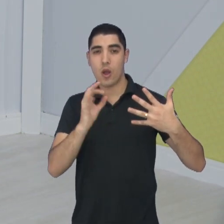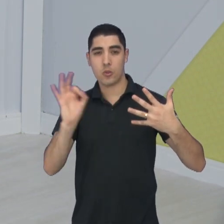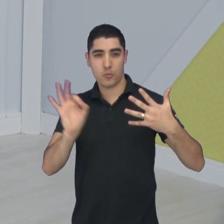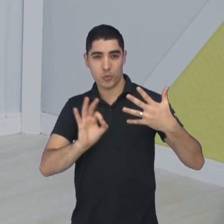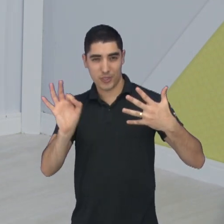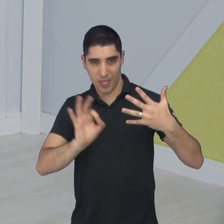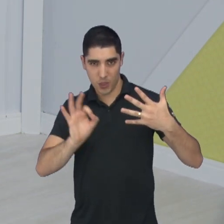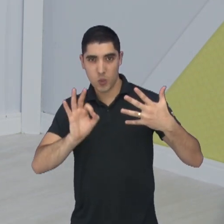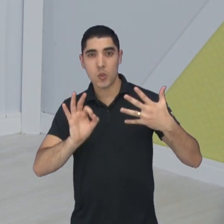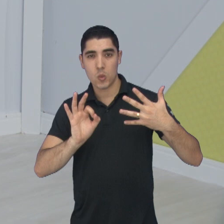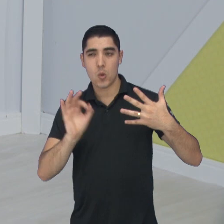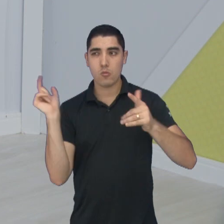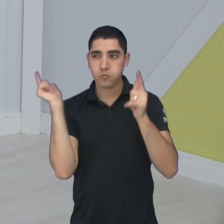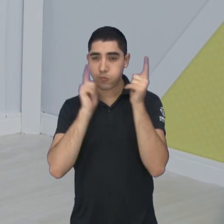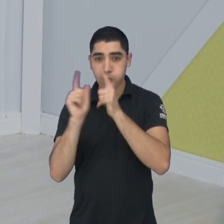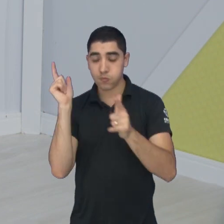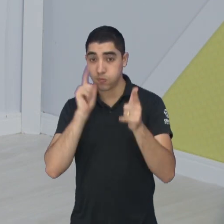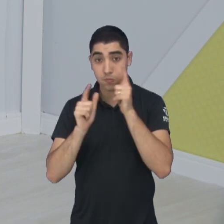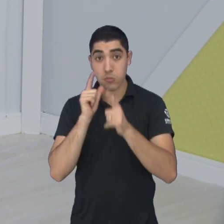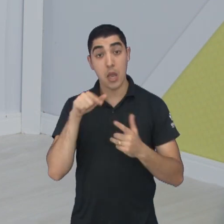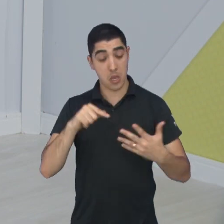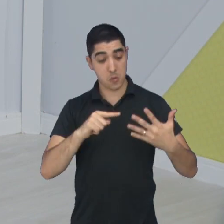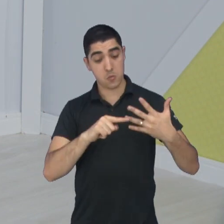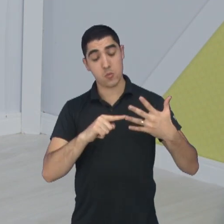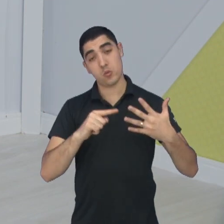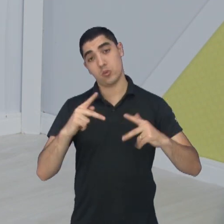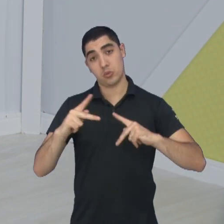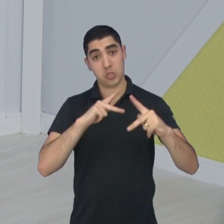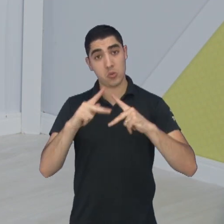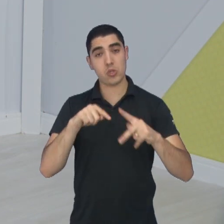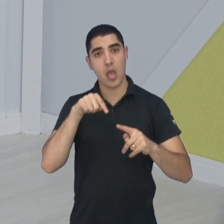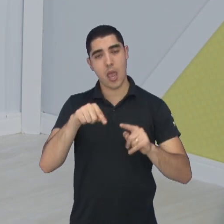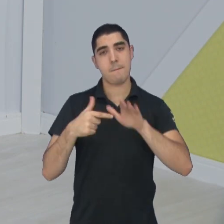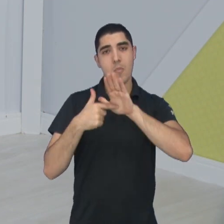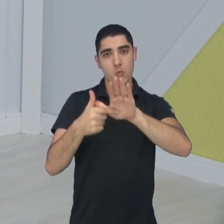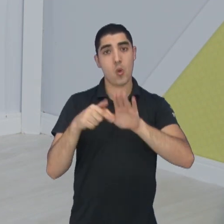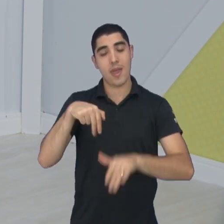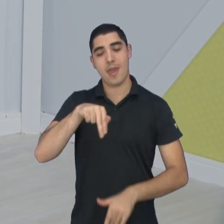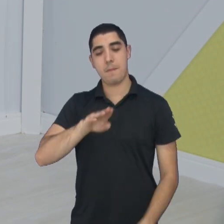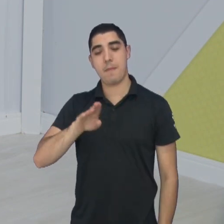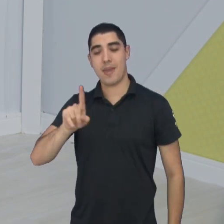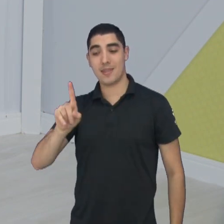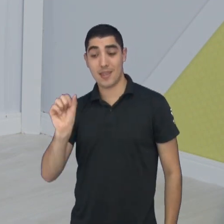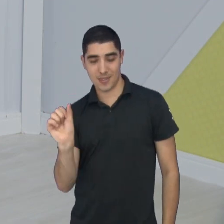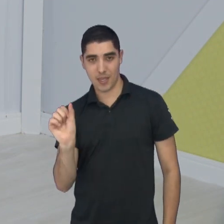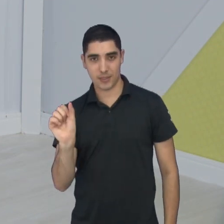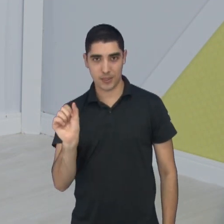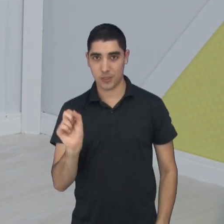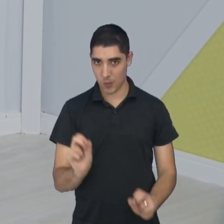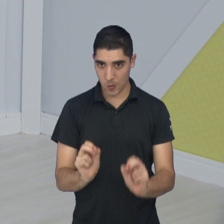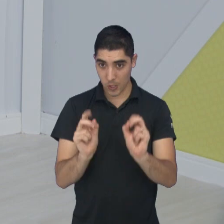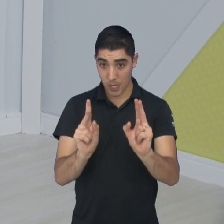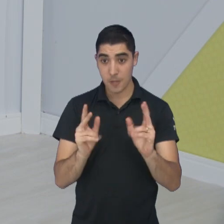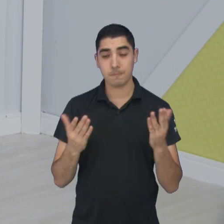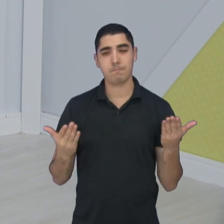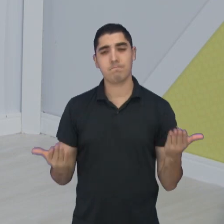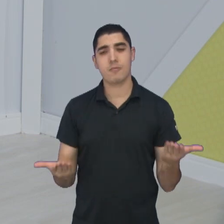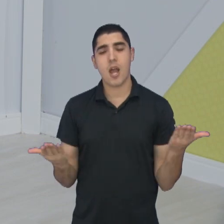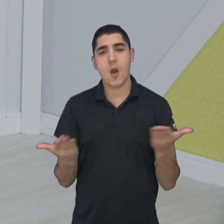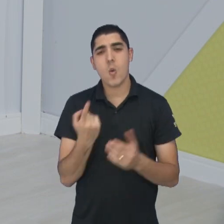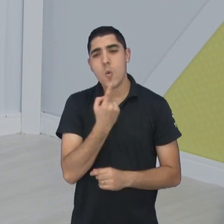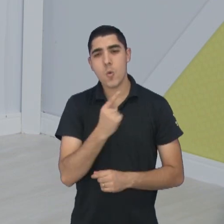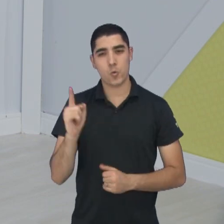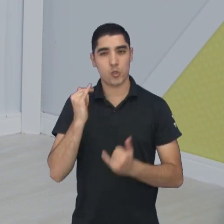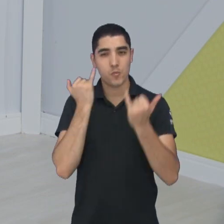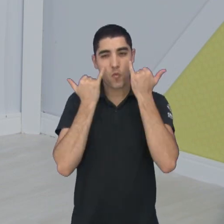44,4% de aproveitamento. Esta é a campanha do São José dentro do NBB 16, tá certo? Brunão, pra gente fechar o Hora